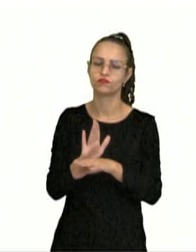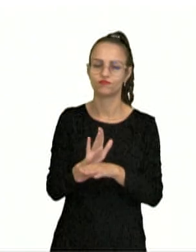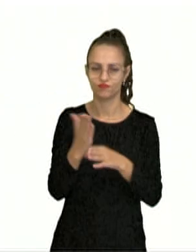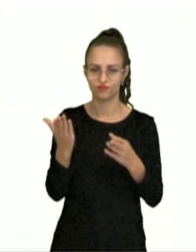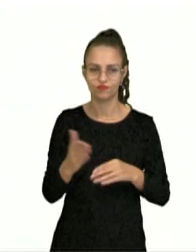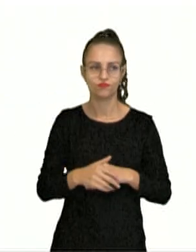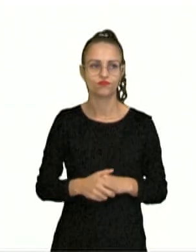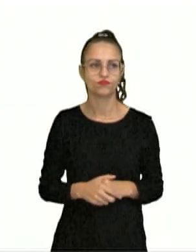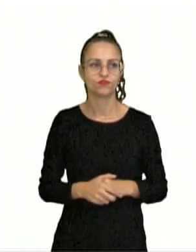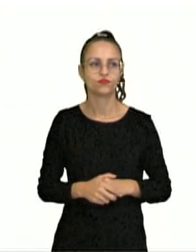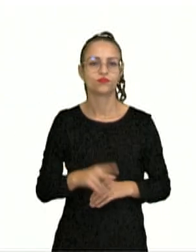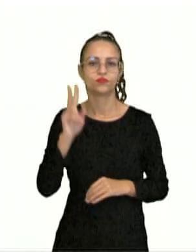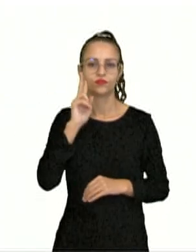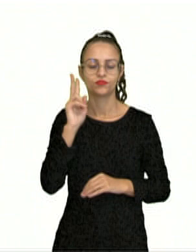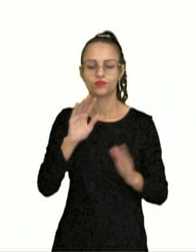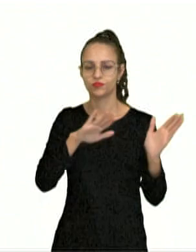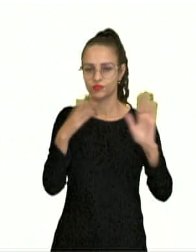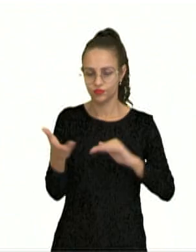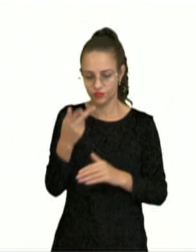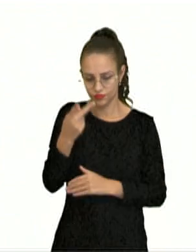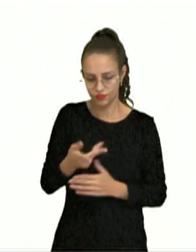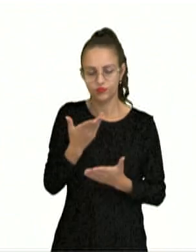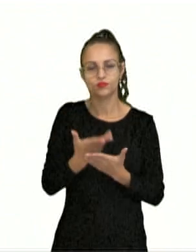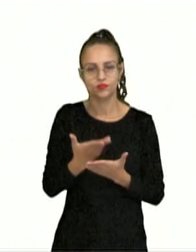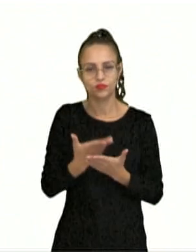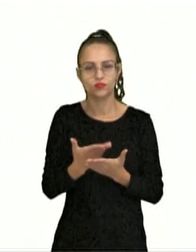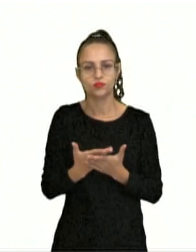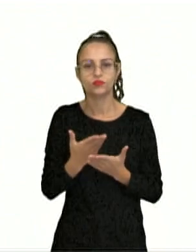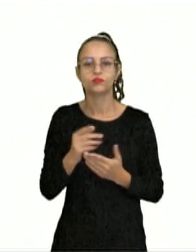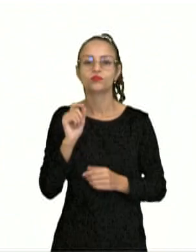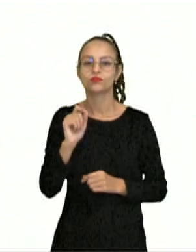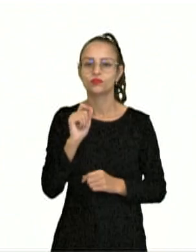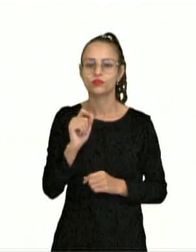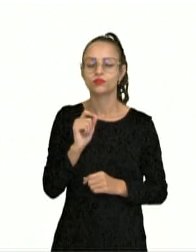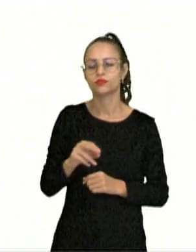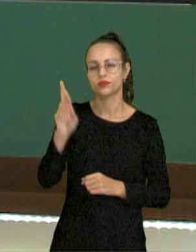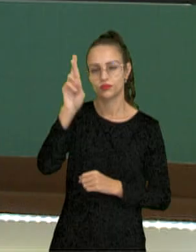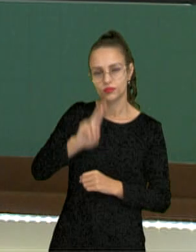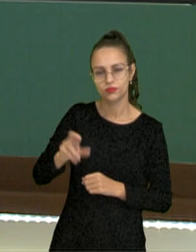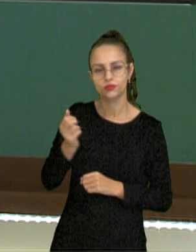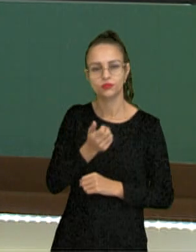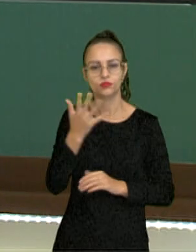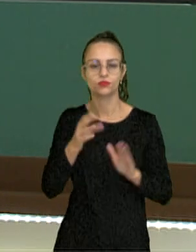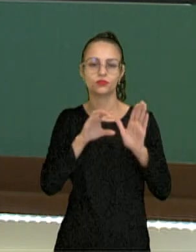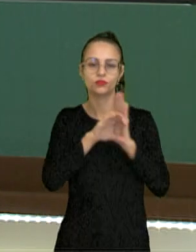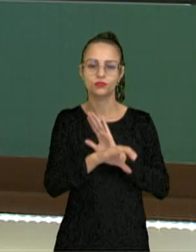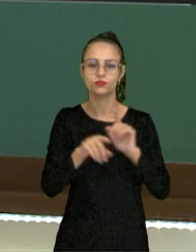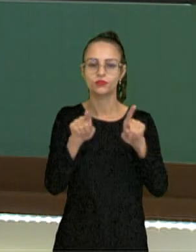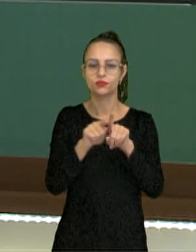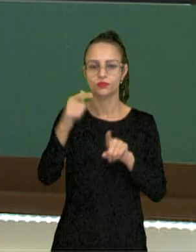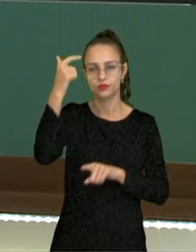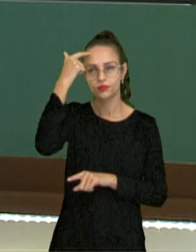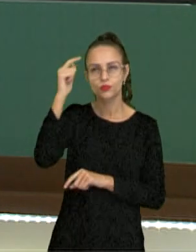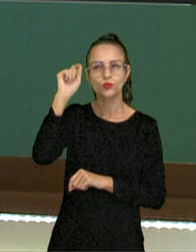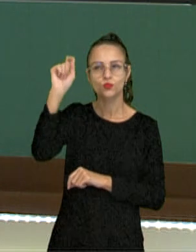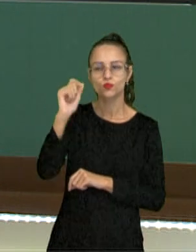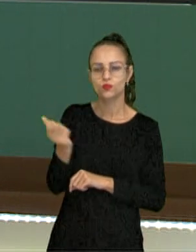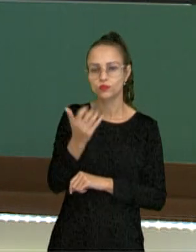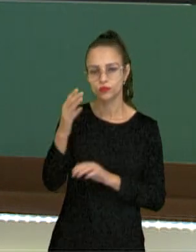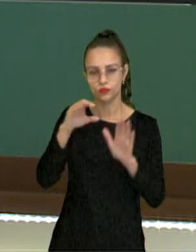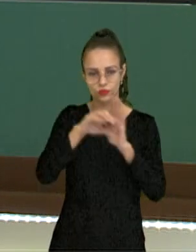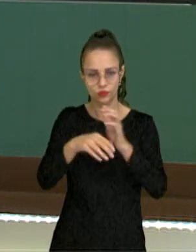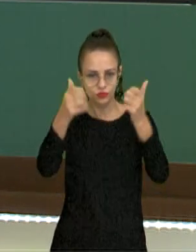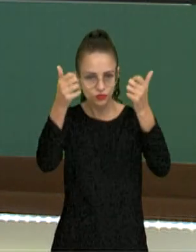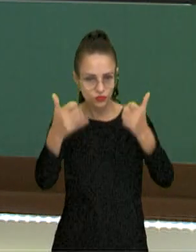só relembrando que na aula de hoje a ideia era retomar alguns conceitos, pensar em alguns conceitos, nós